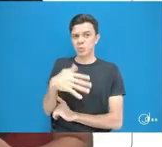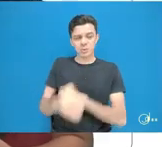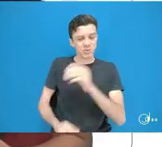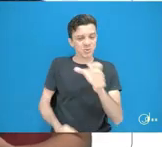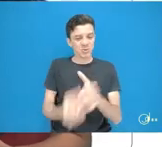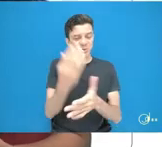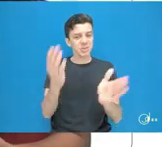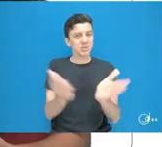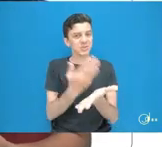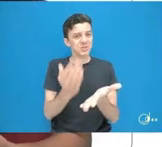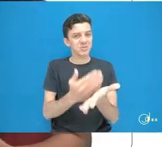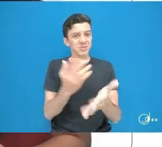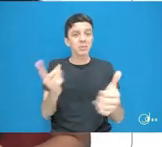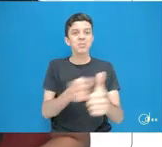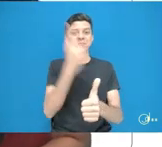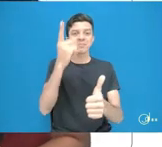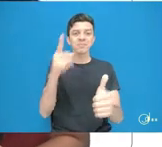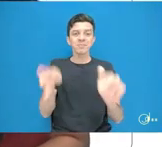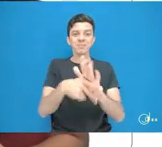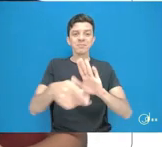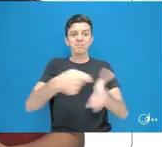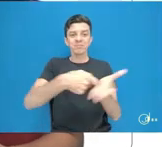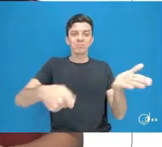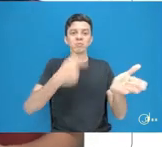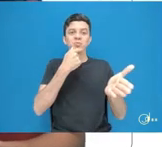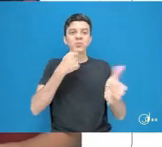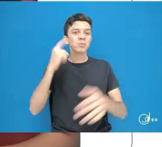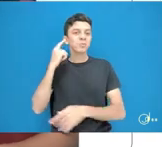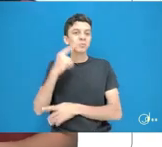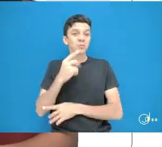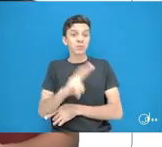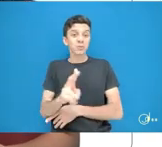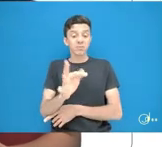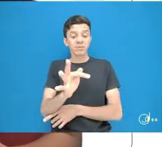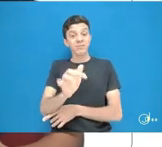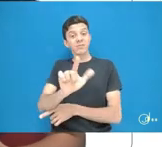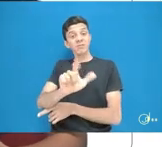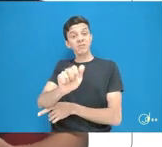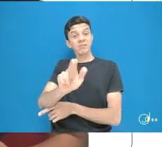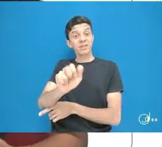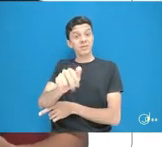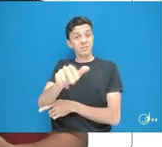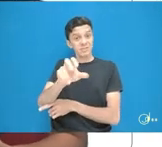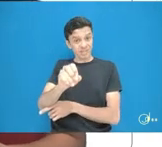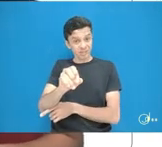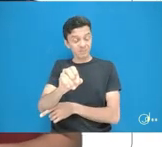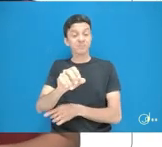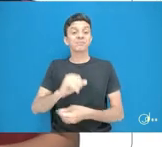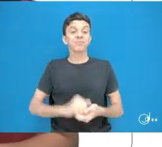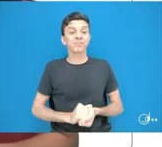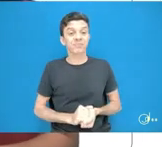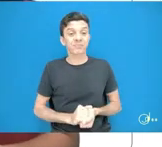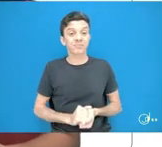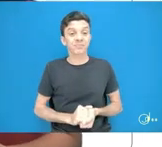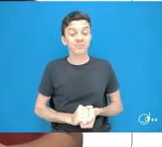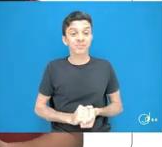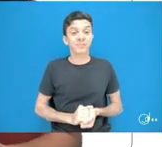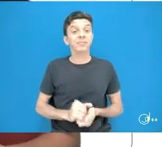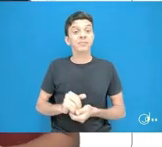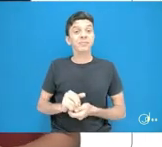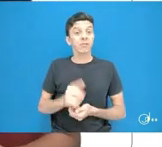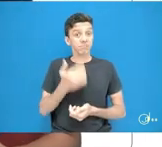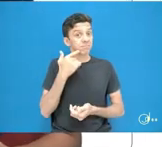foi publicado no Brasil o primeiro livro de um autor surdo, Flauzino José da Gama, Iconografia dos Sinais dos